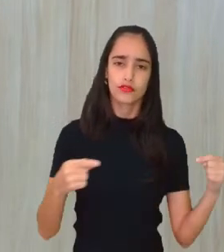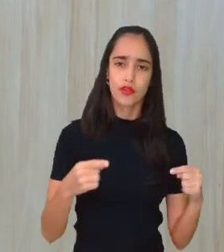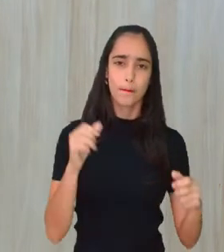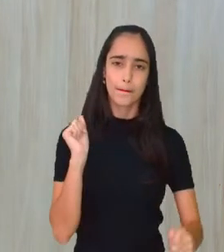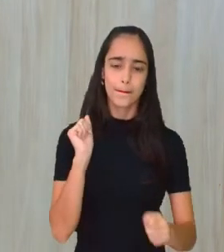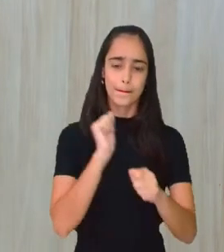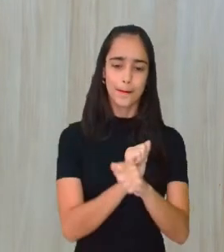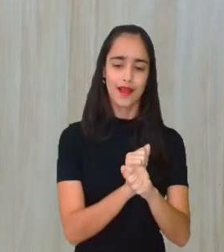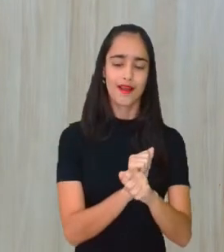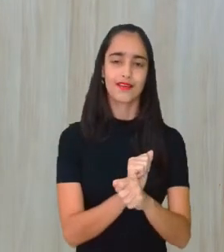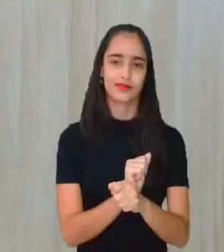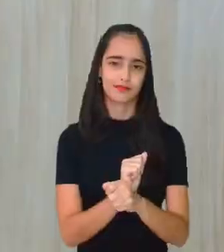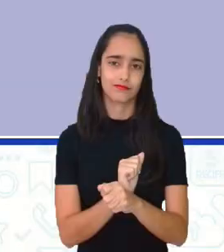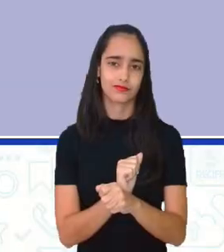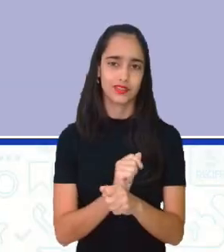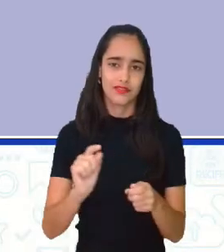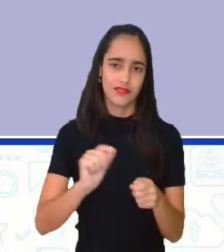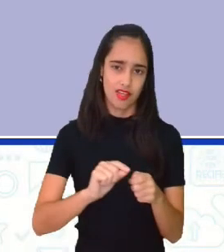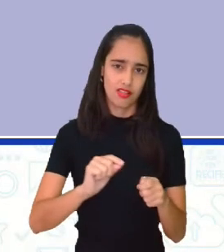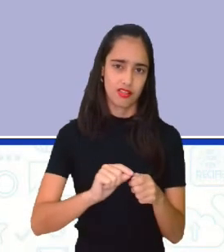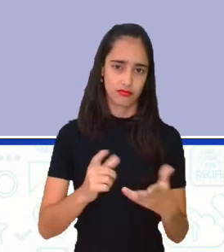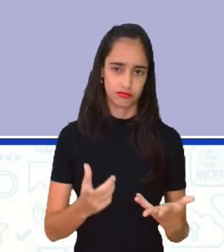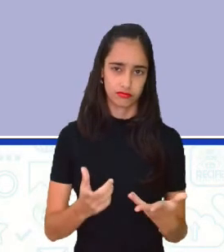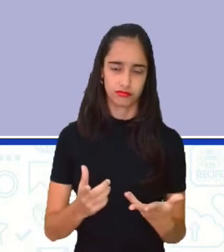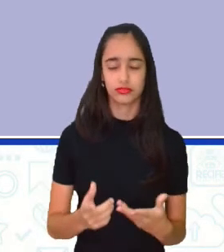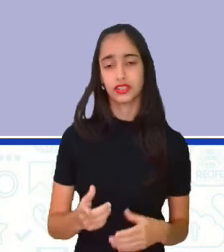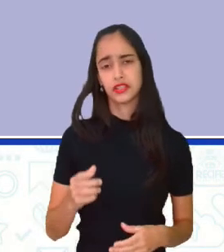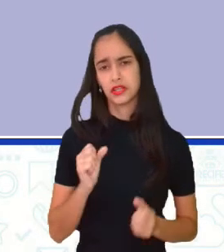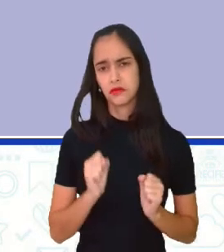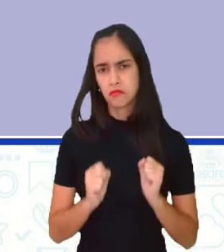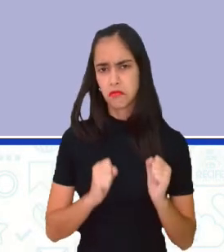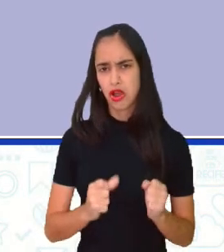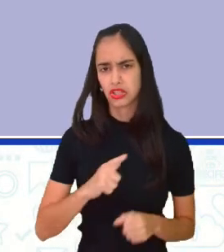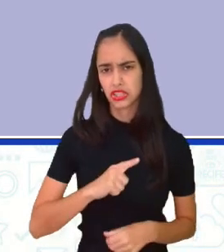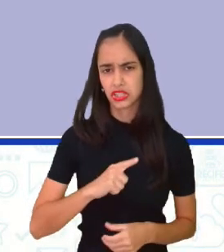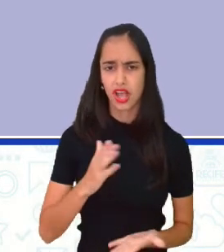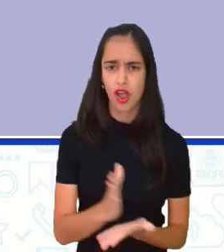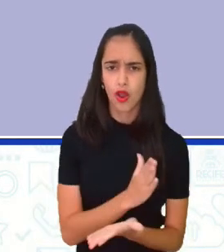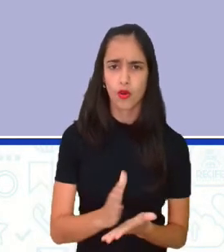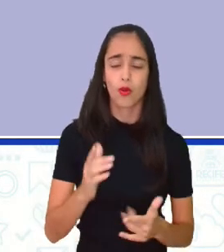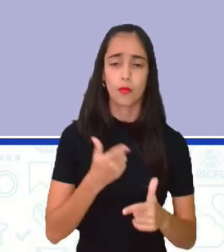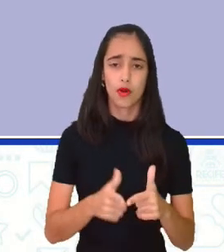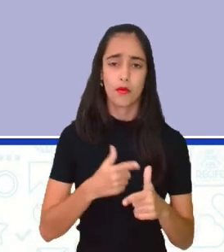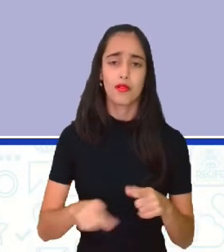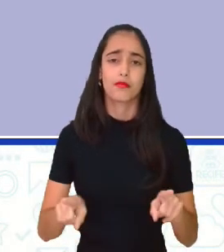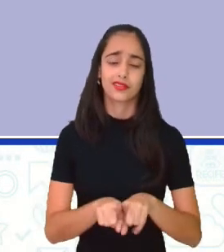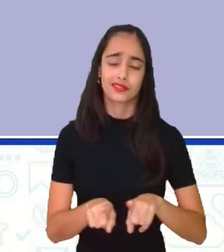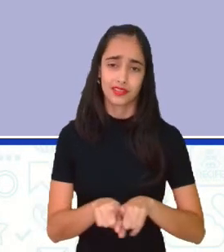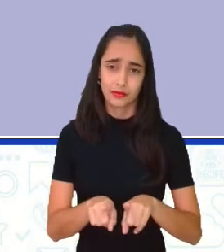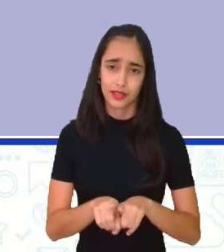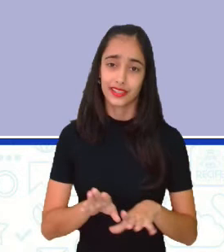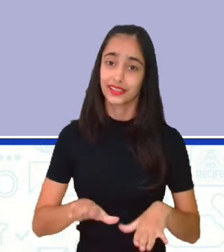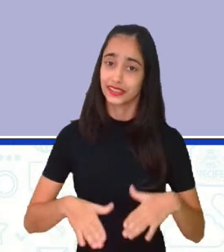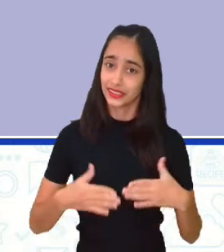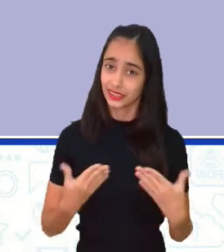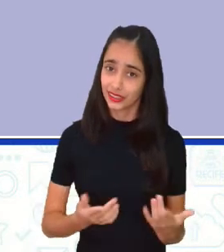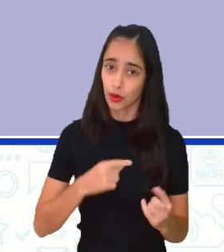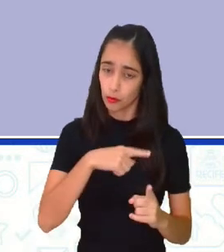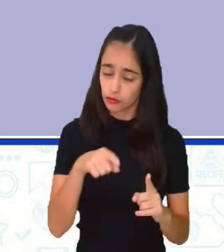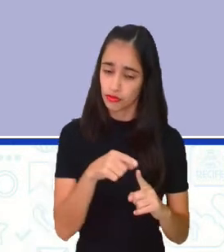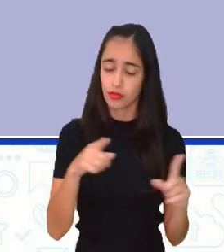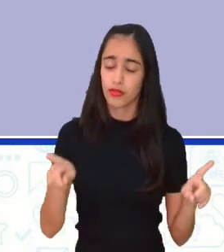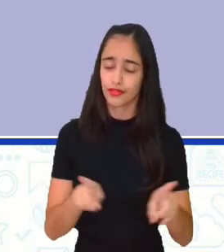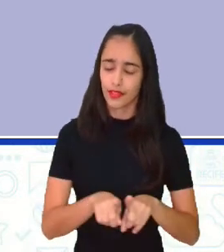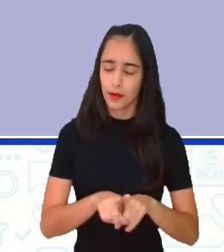danos à questão de uma sobrecarga de corrente elétrica. Então, ele funciona também, gente, no circuito